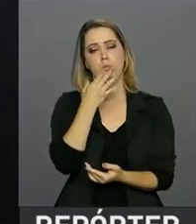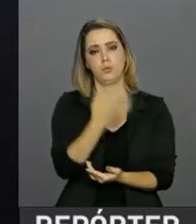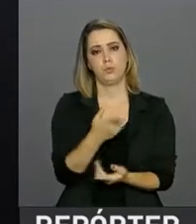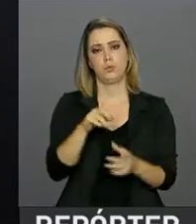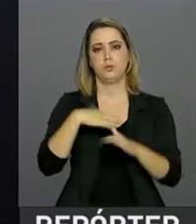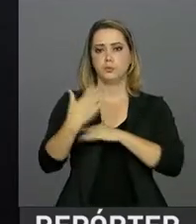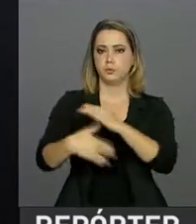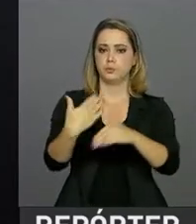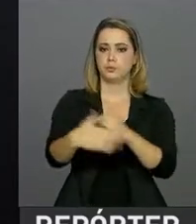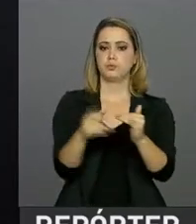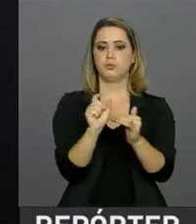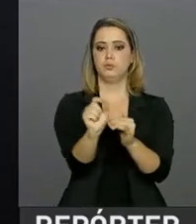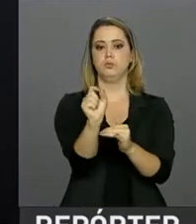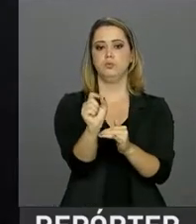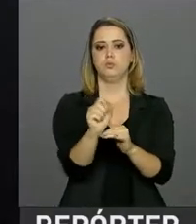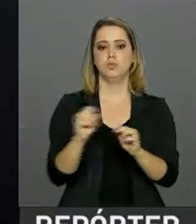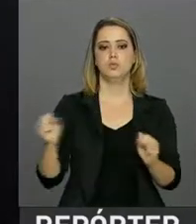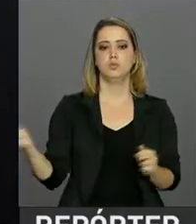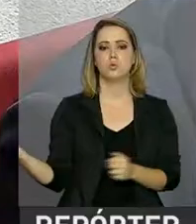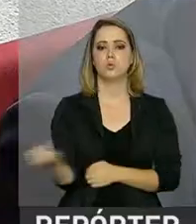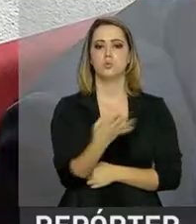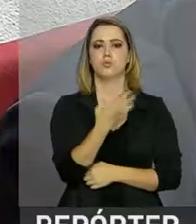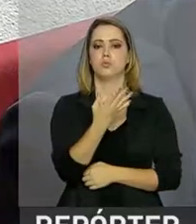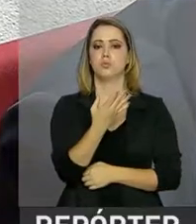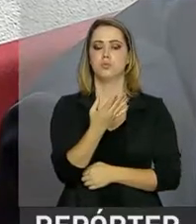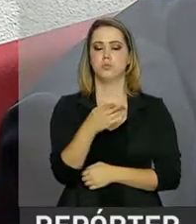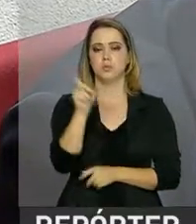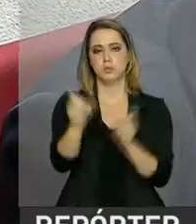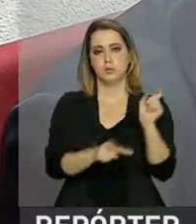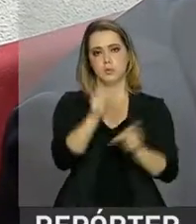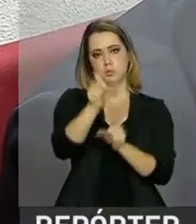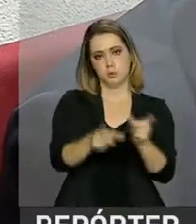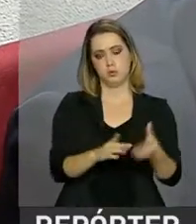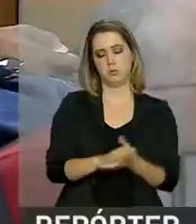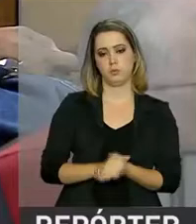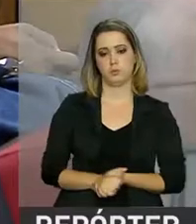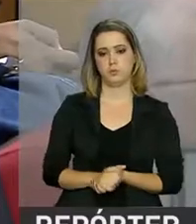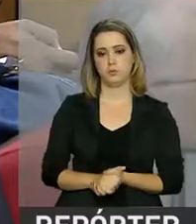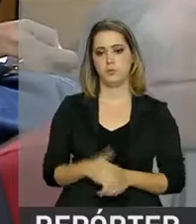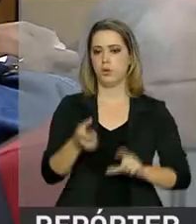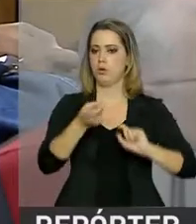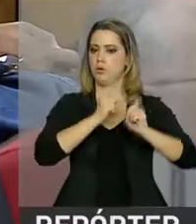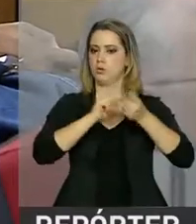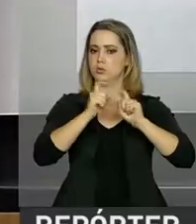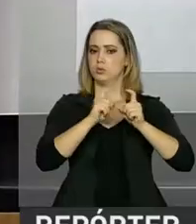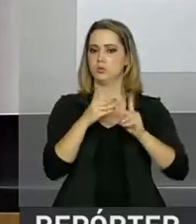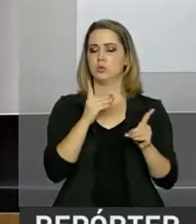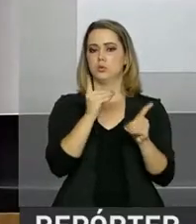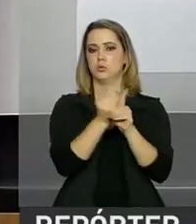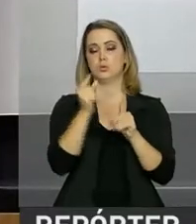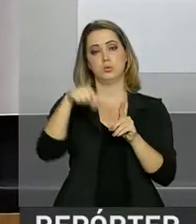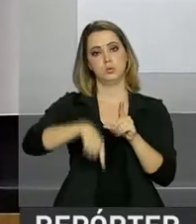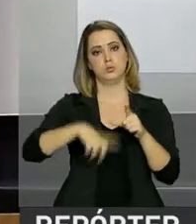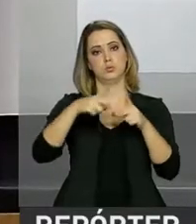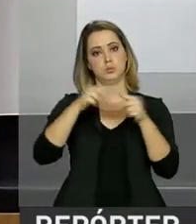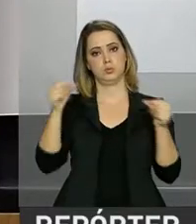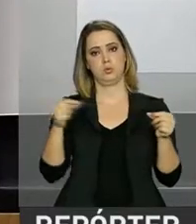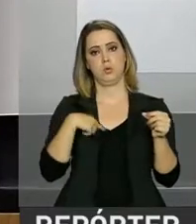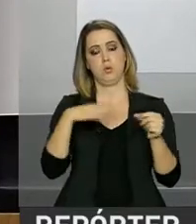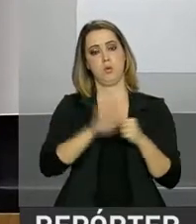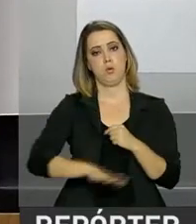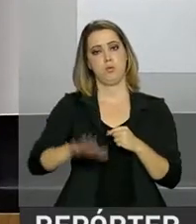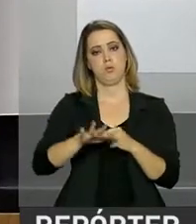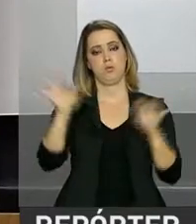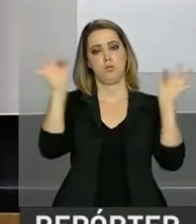no desenvolvimento de milhões de brasileiros. Para os gestores que participam do encontro em Brasília, o Criança Feliz